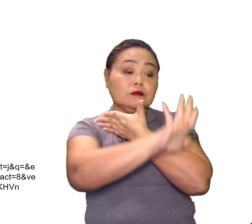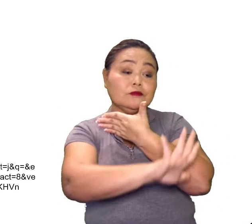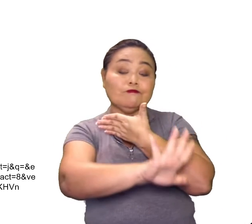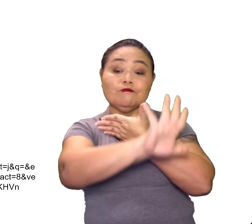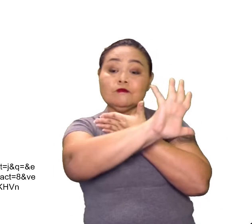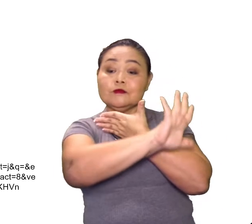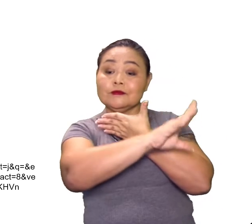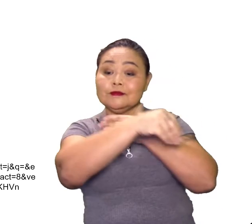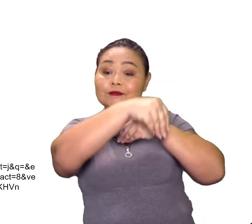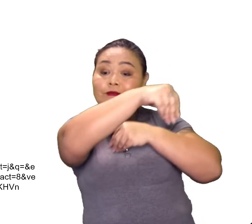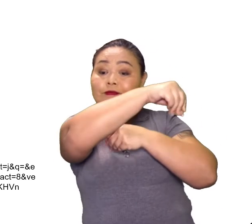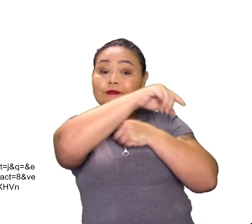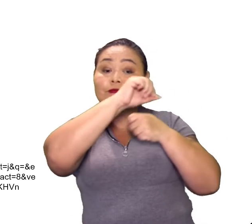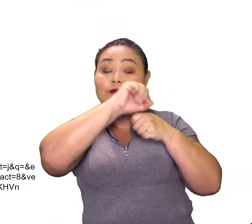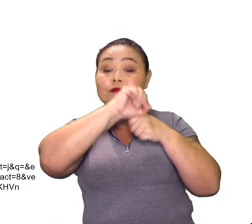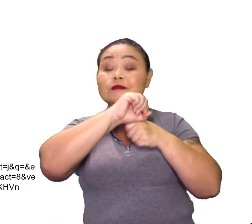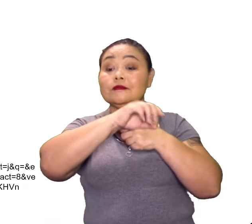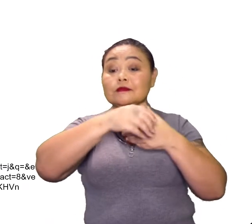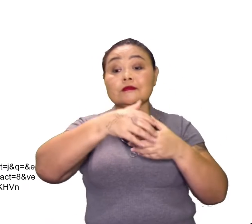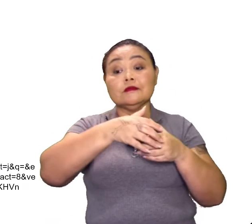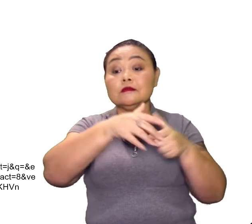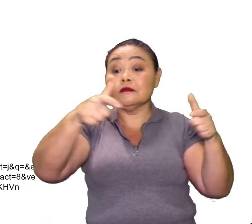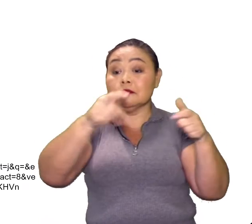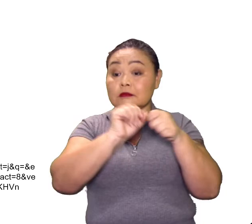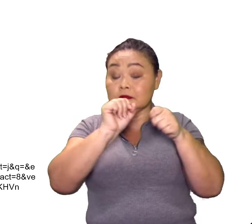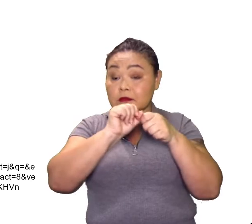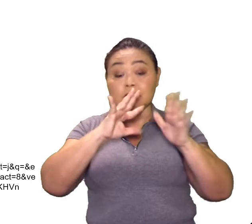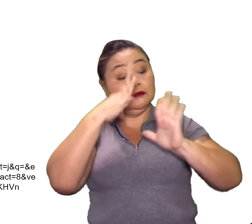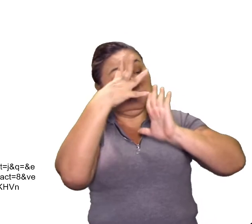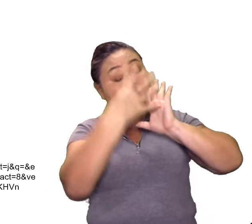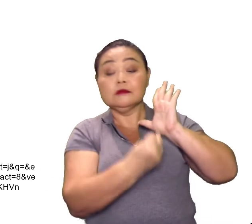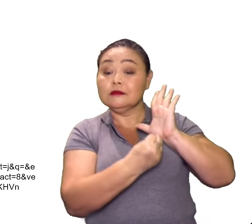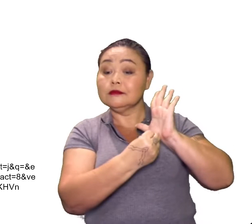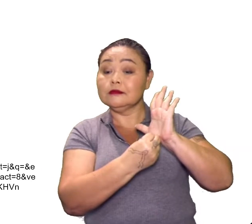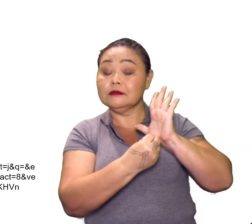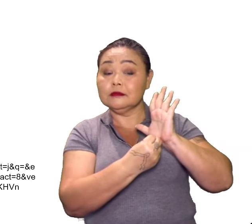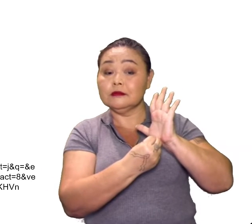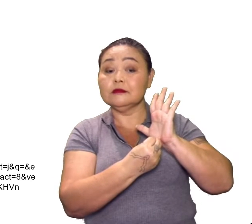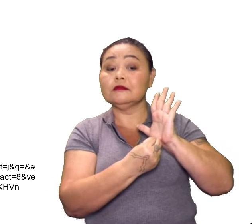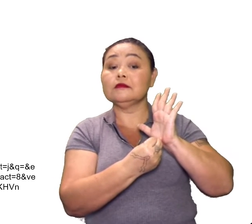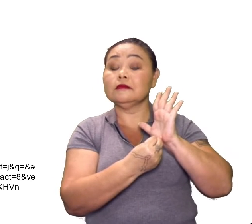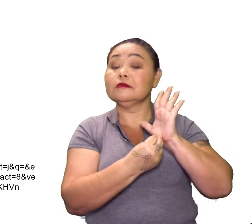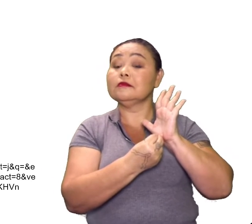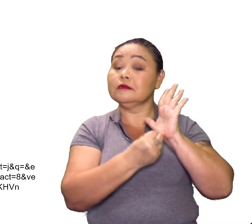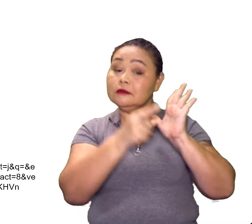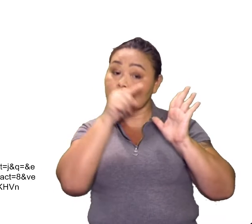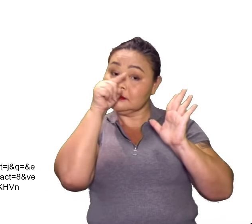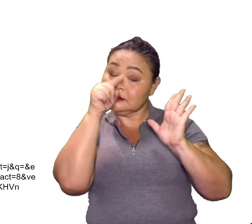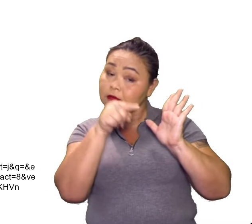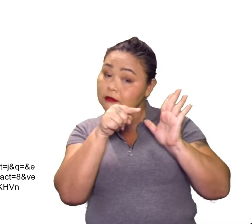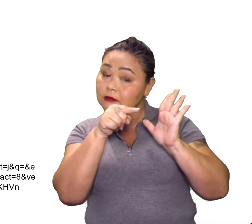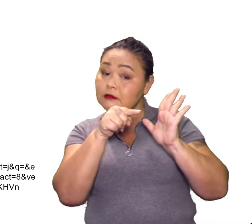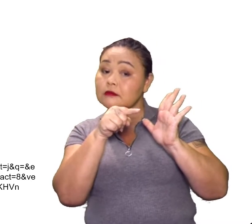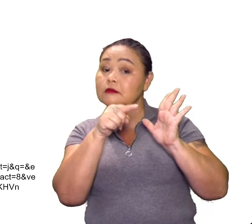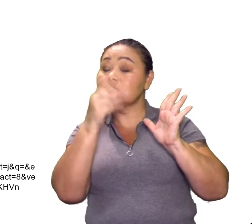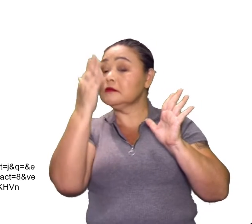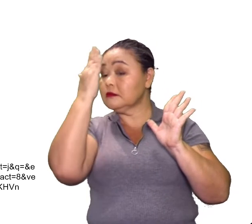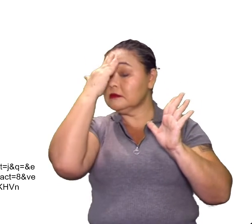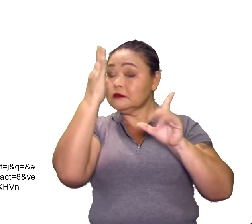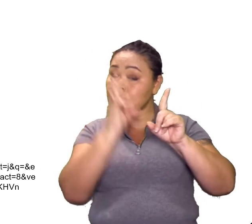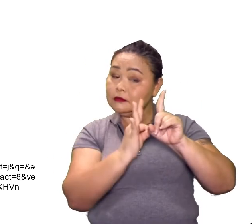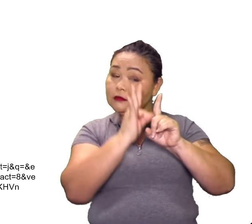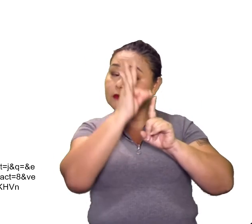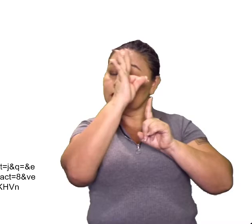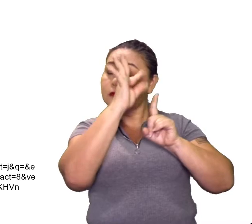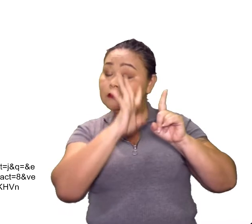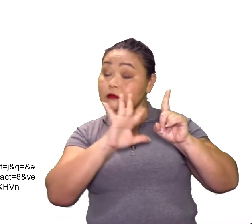ar predominante na Amazônia. É ela que determina as nossas